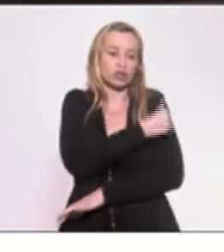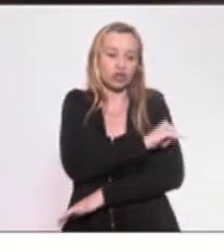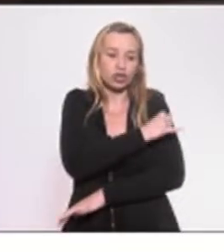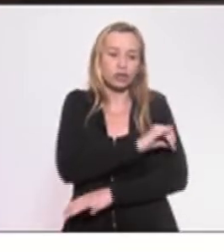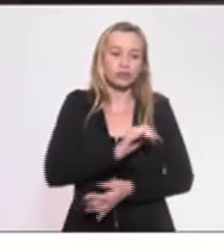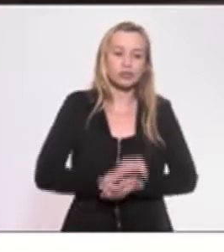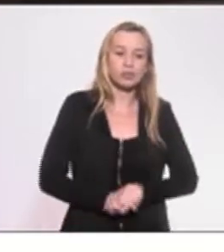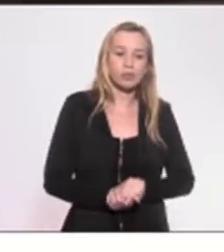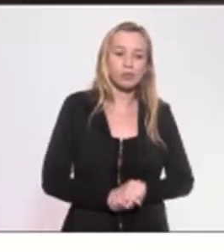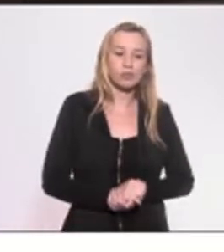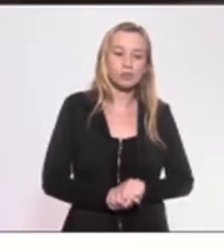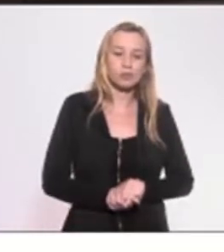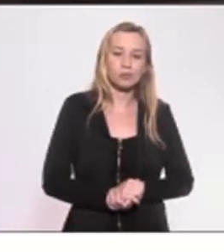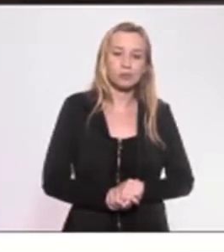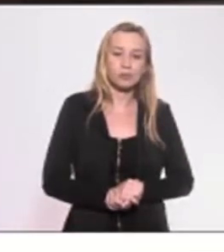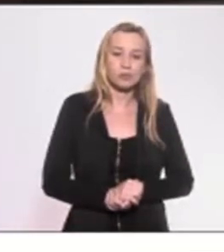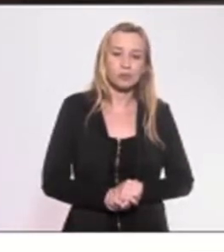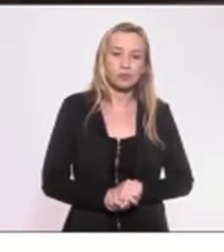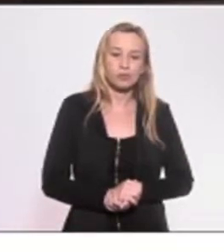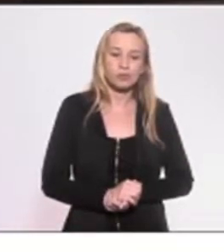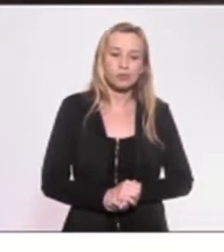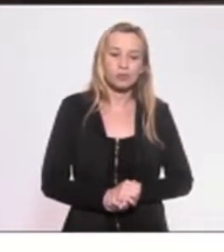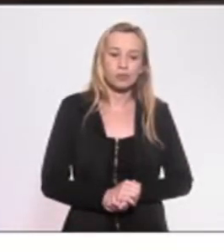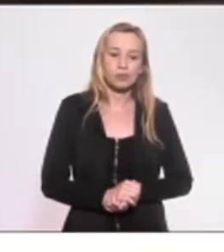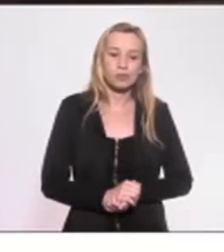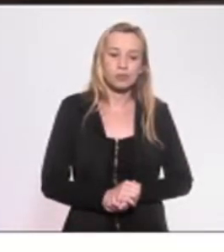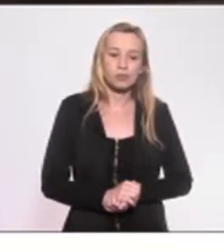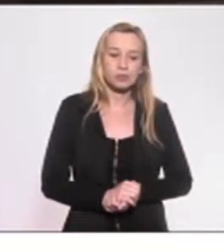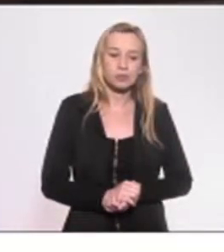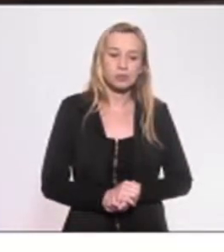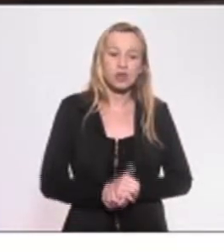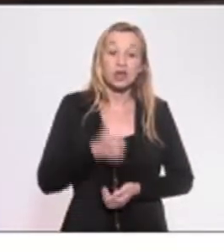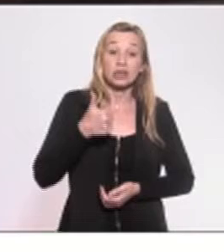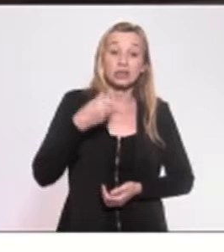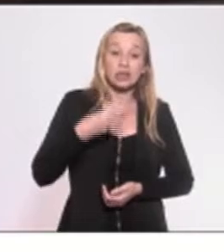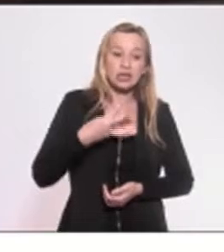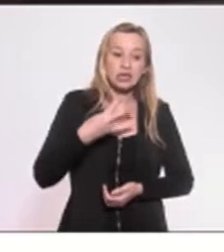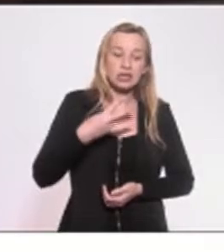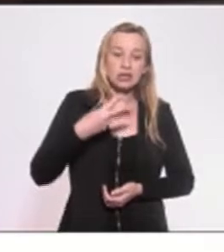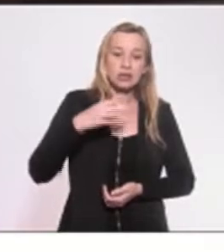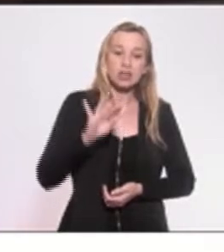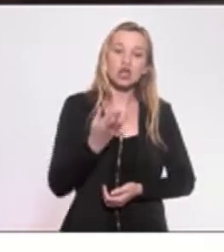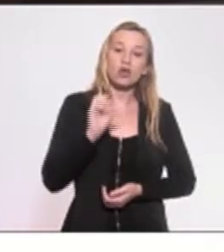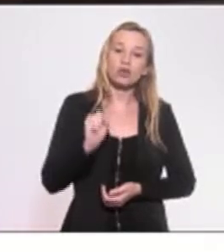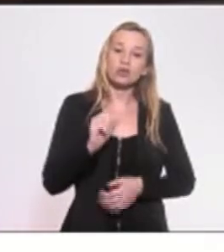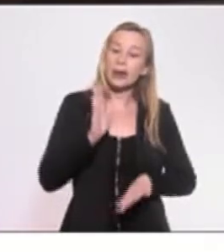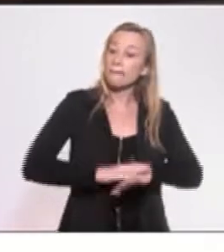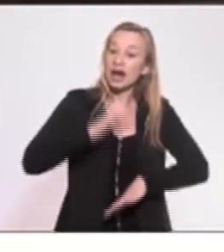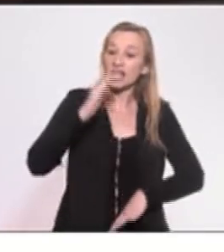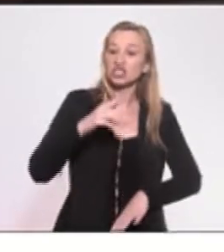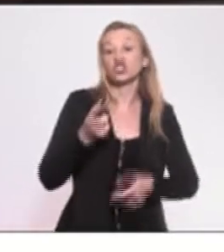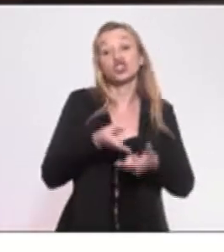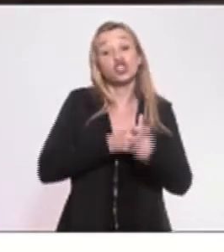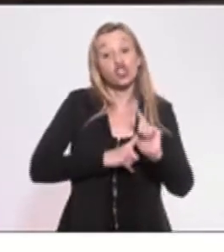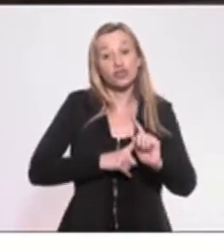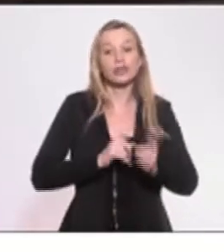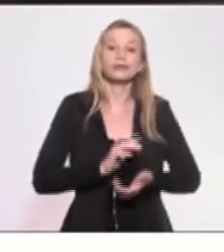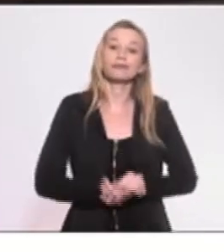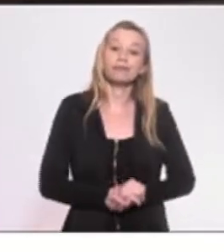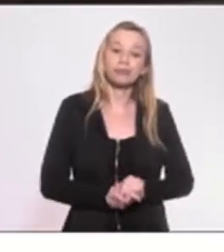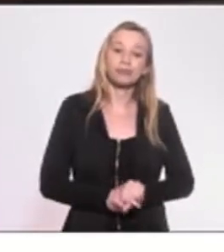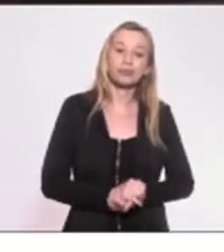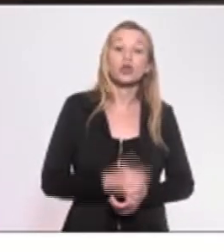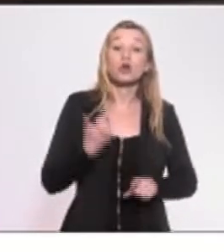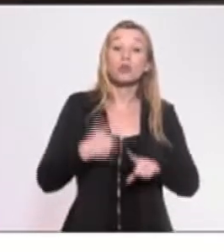Janeiro, nos impondo 13 bilhões a mais de dívida consolidada líquida,